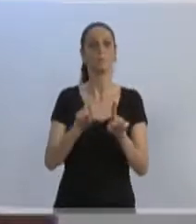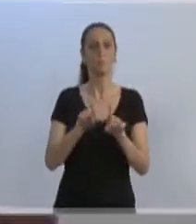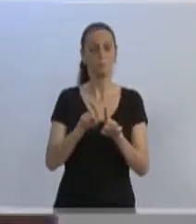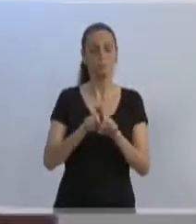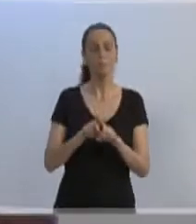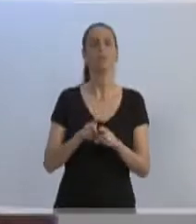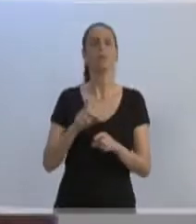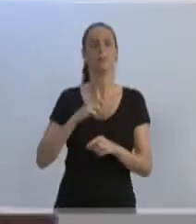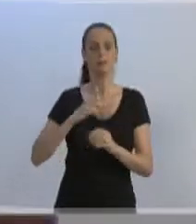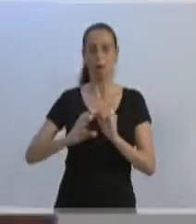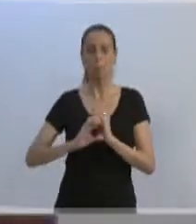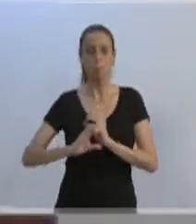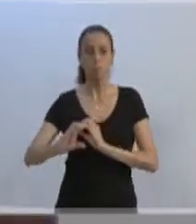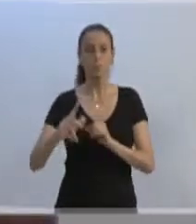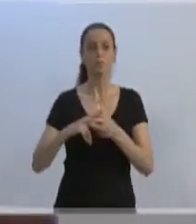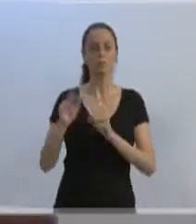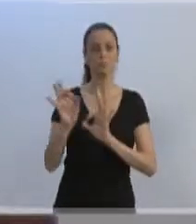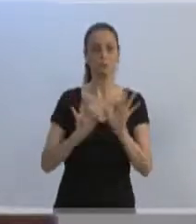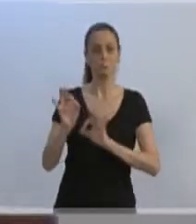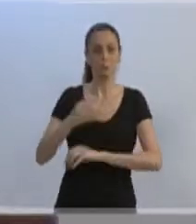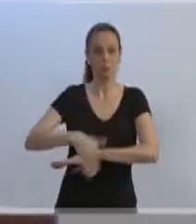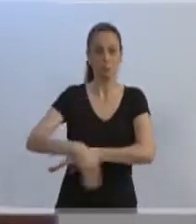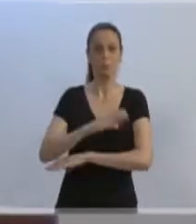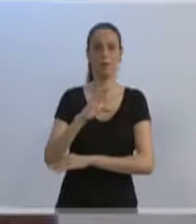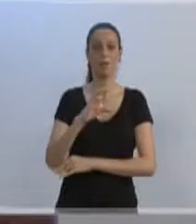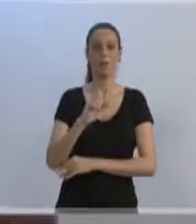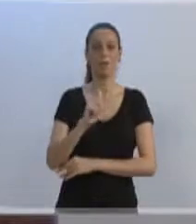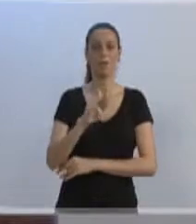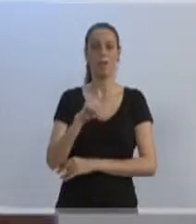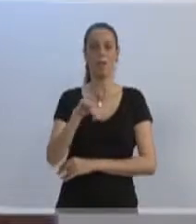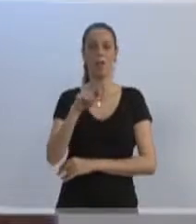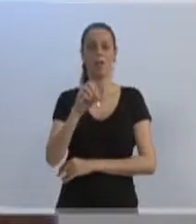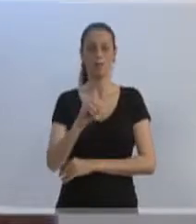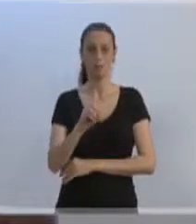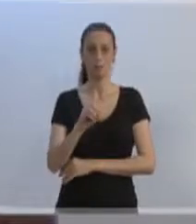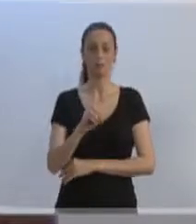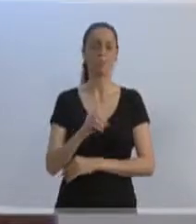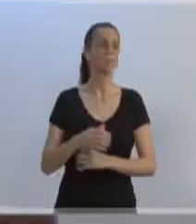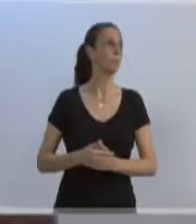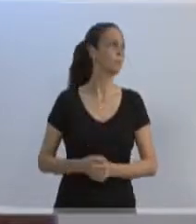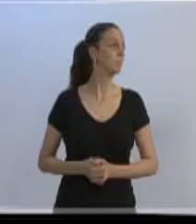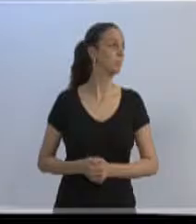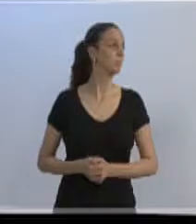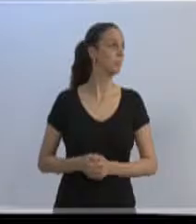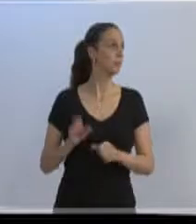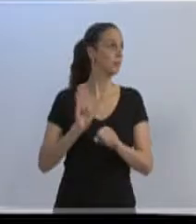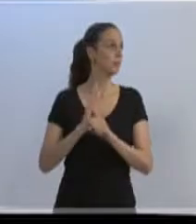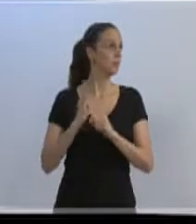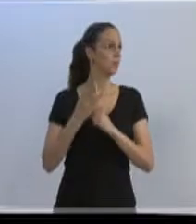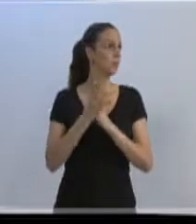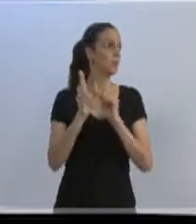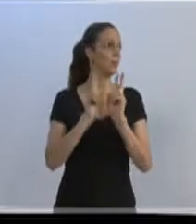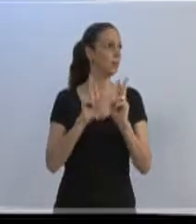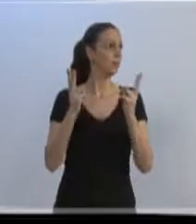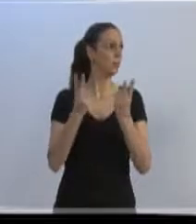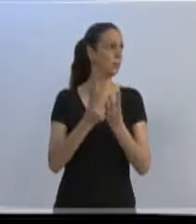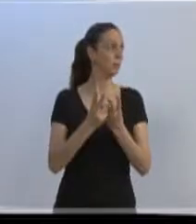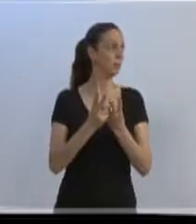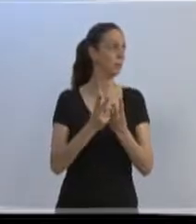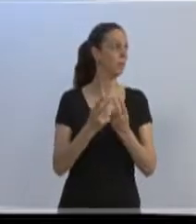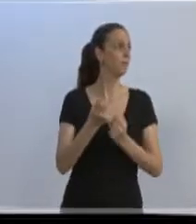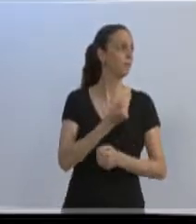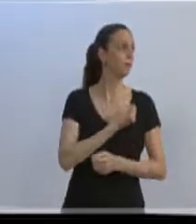da rua carlos o animal a um animal é no bairro da velha é uma fornalha número